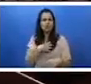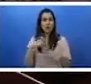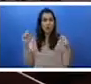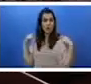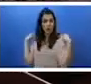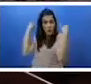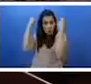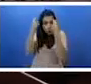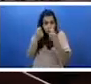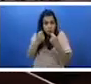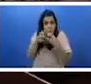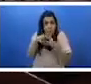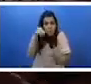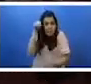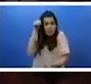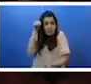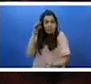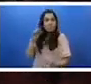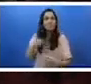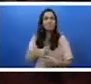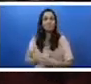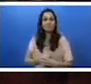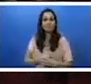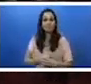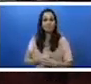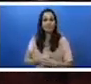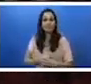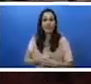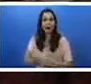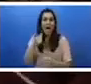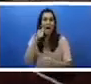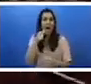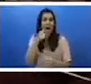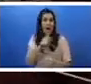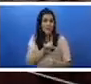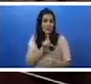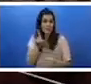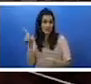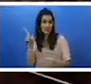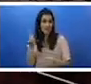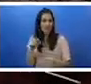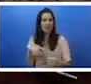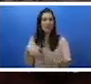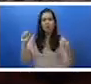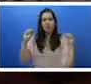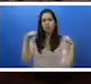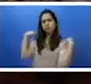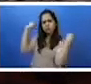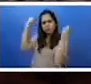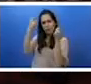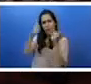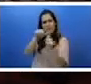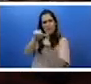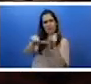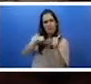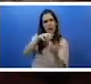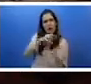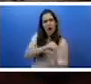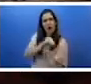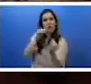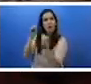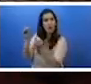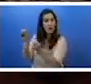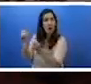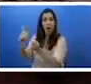invisível. A Sheila, lá da caverna do dragão, ela pegava e poderia transportar, sair da onde